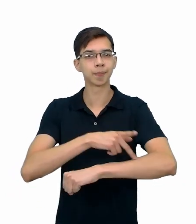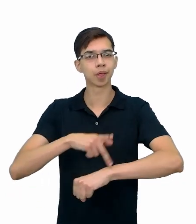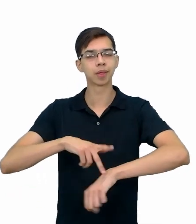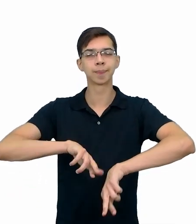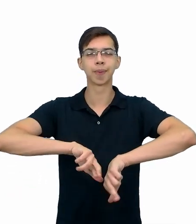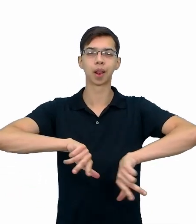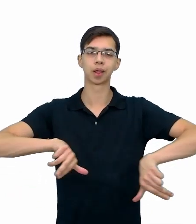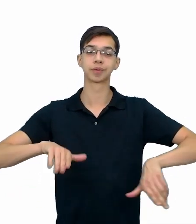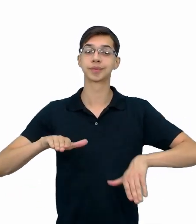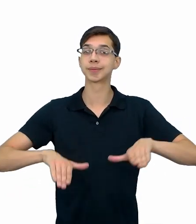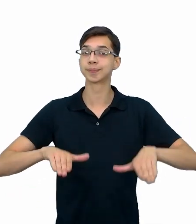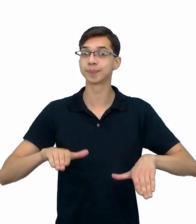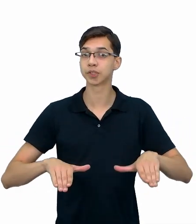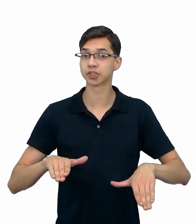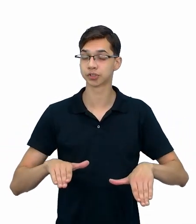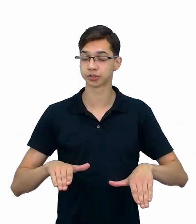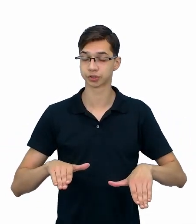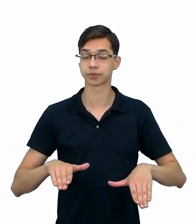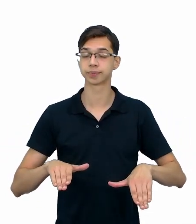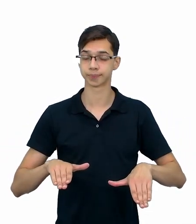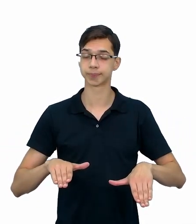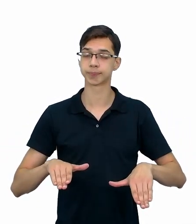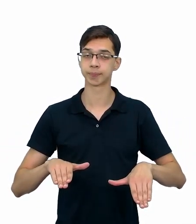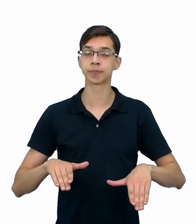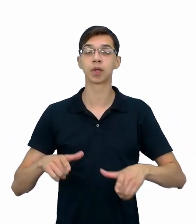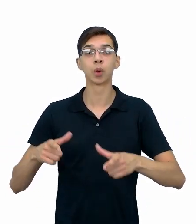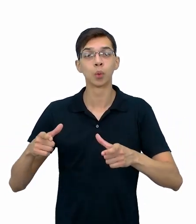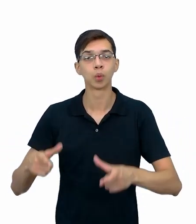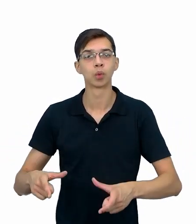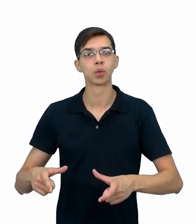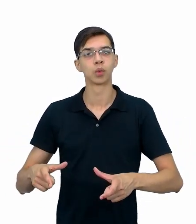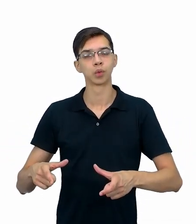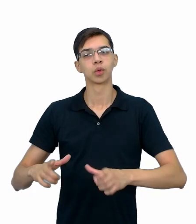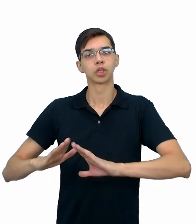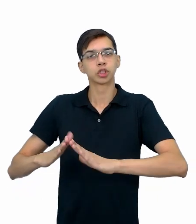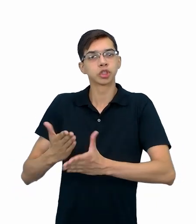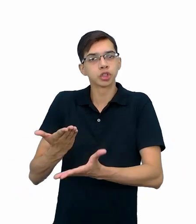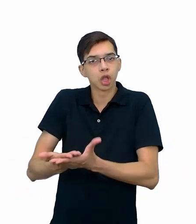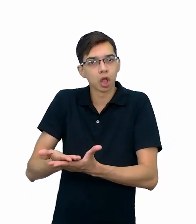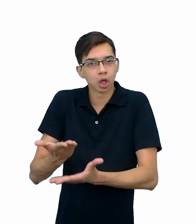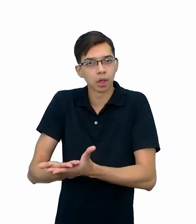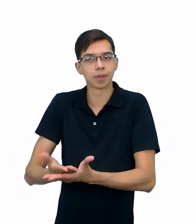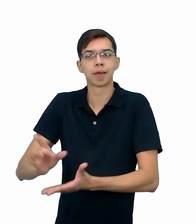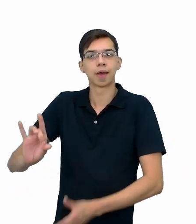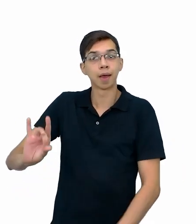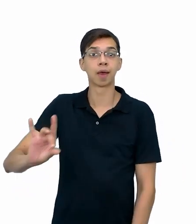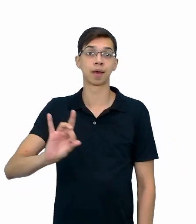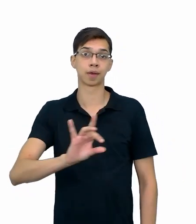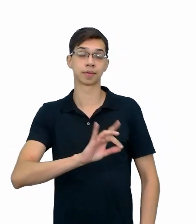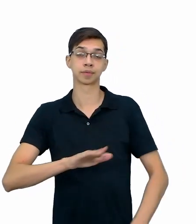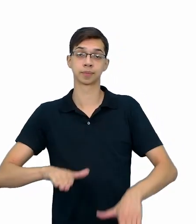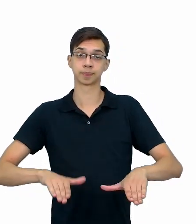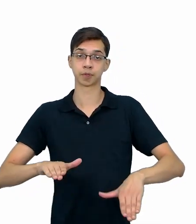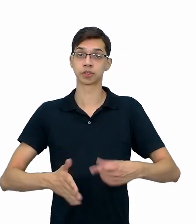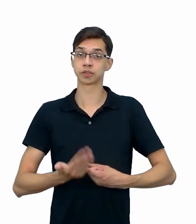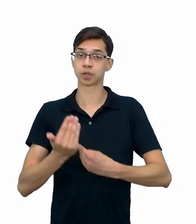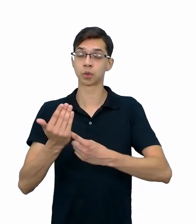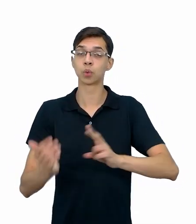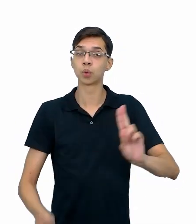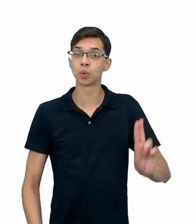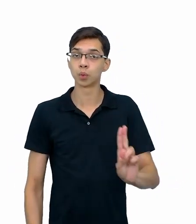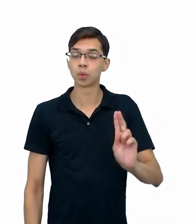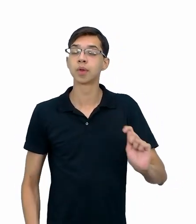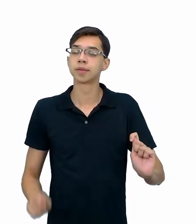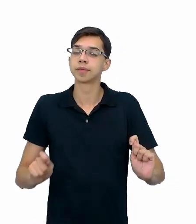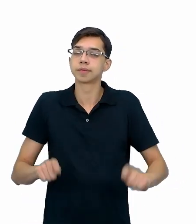de cada realidade, né, de como que pode ser trabalhado dentro de cada escola, dentro das tecnologias disponíveis, né, em